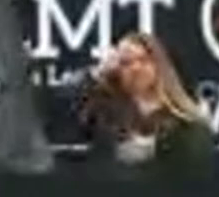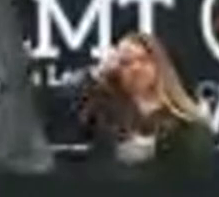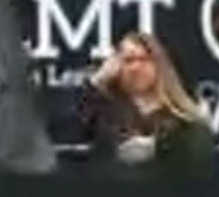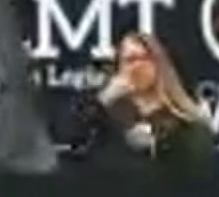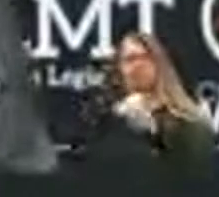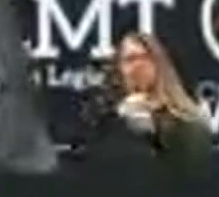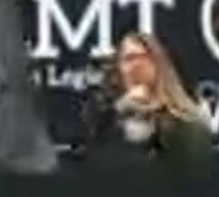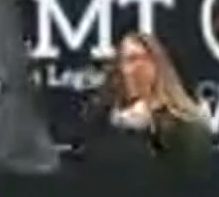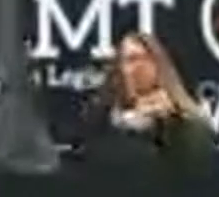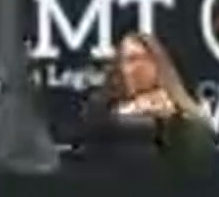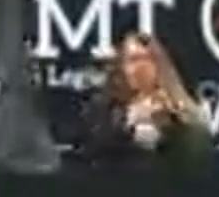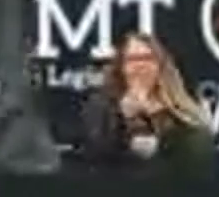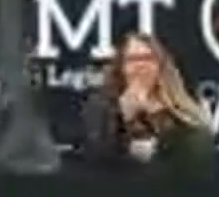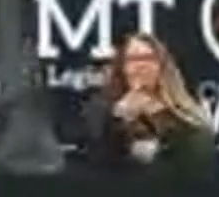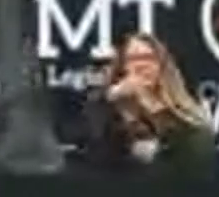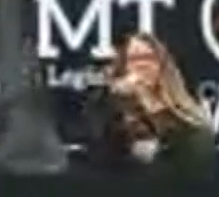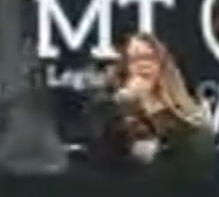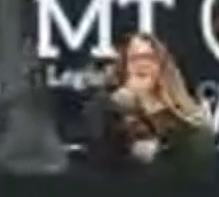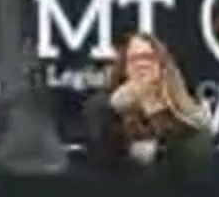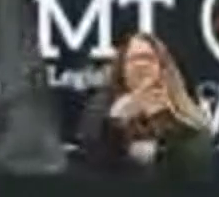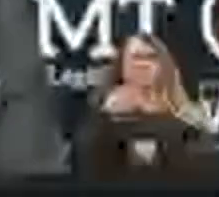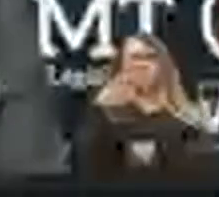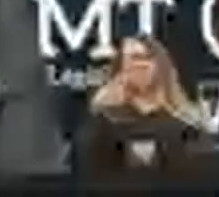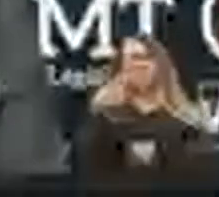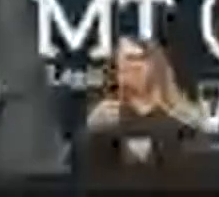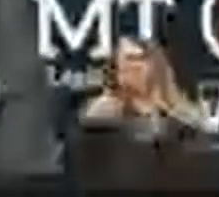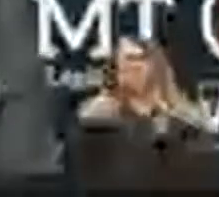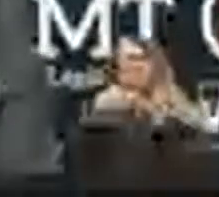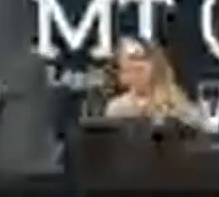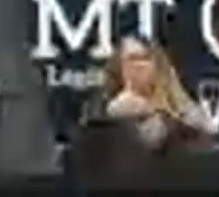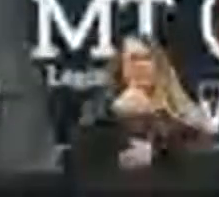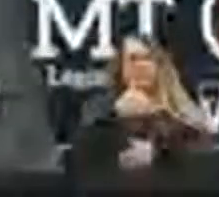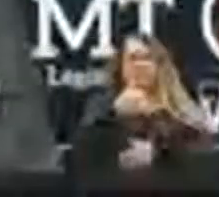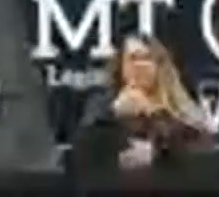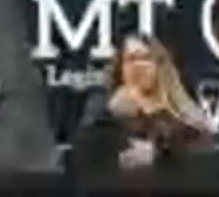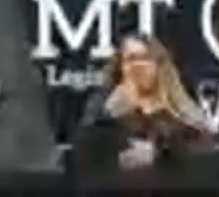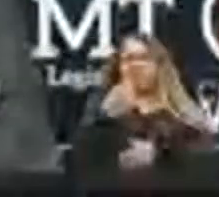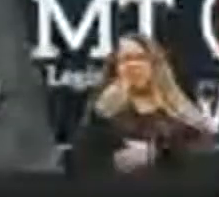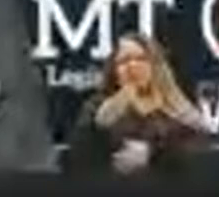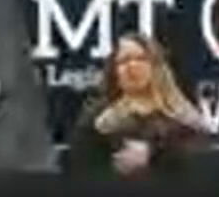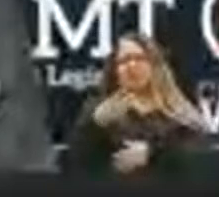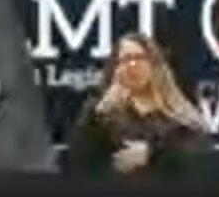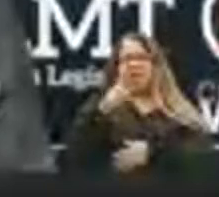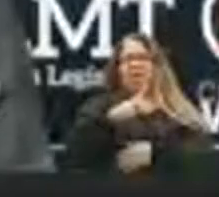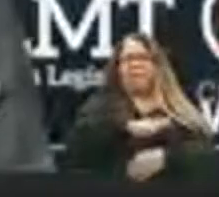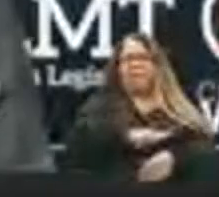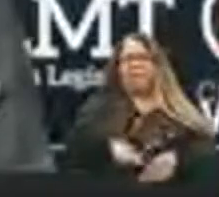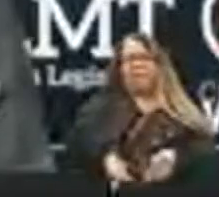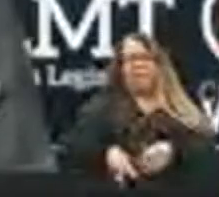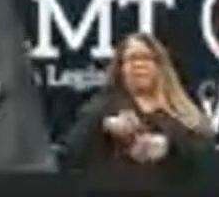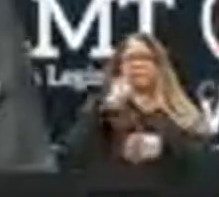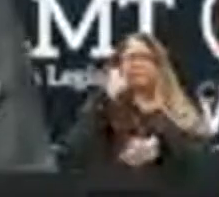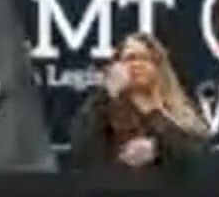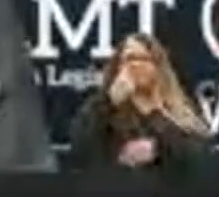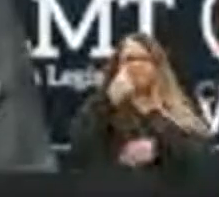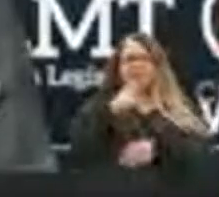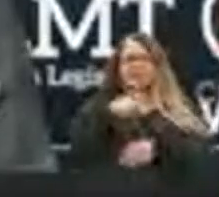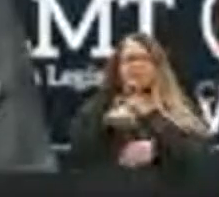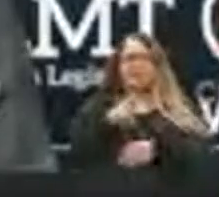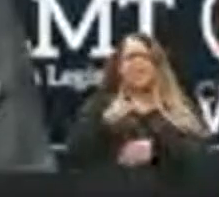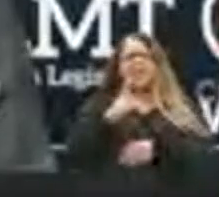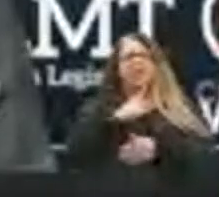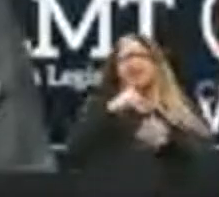1947 a 73, ano que foi eleito presidente do Senado e do seu falecimento. Deixou grandes